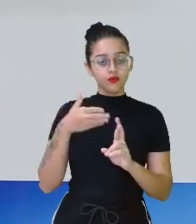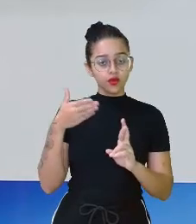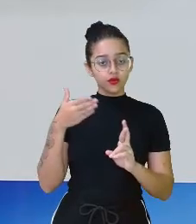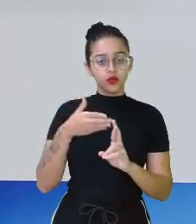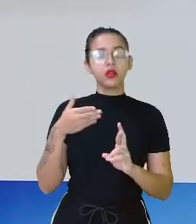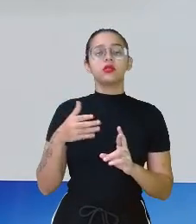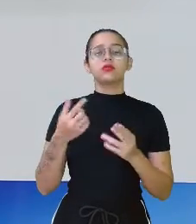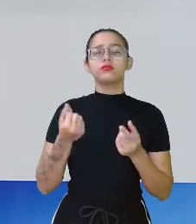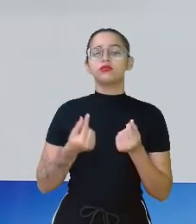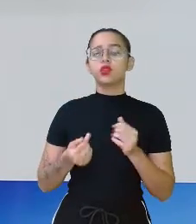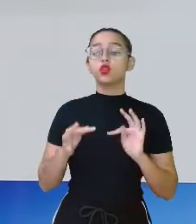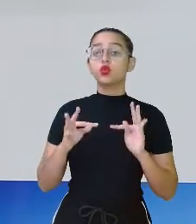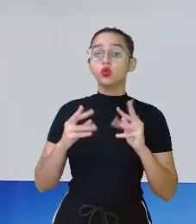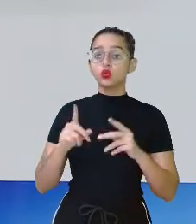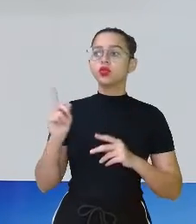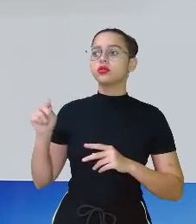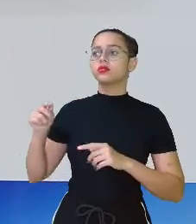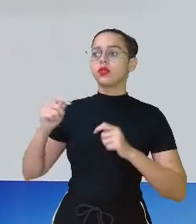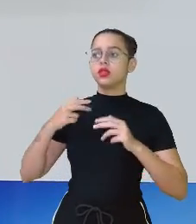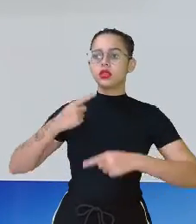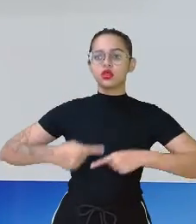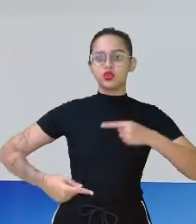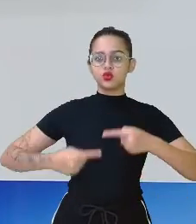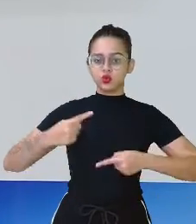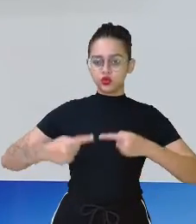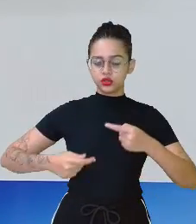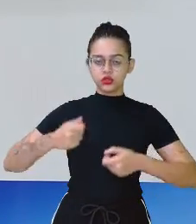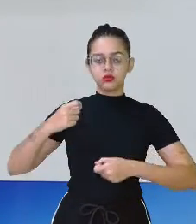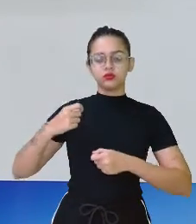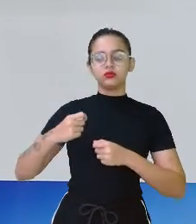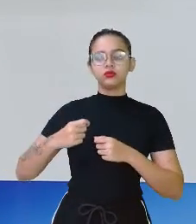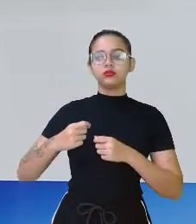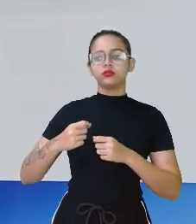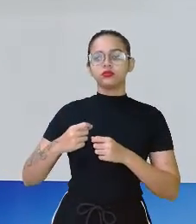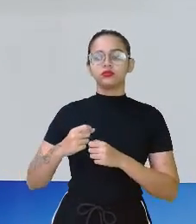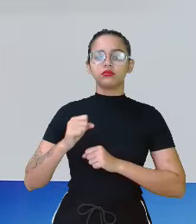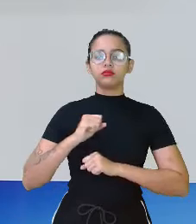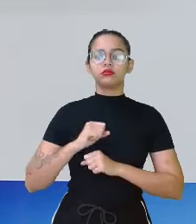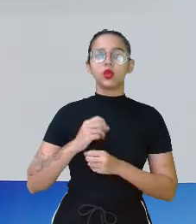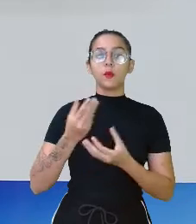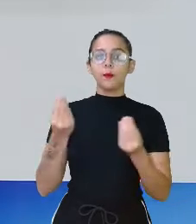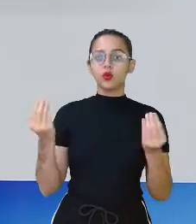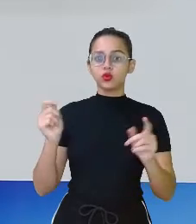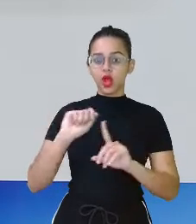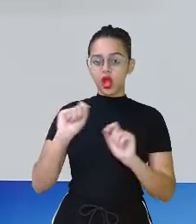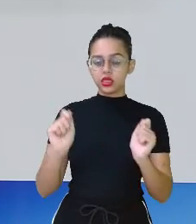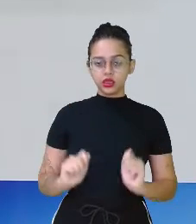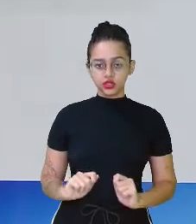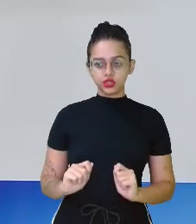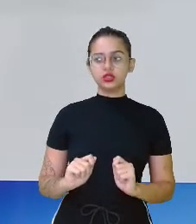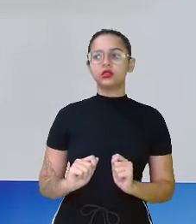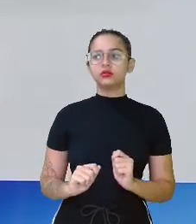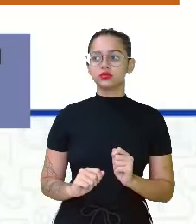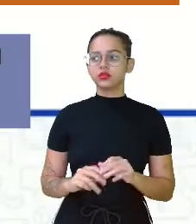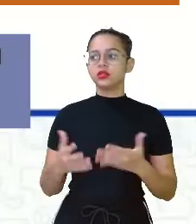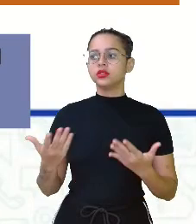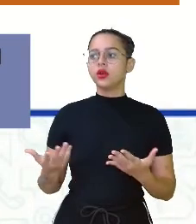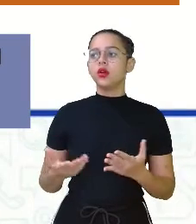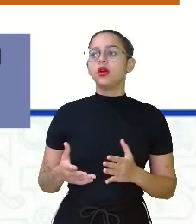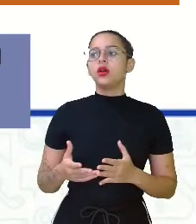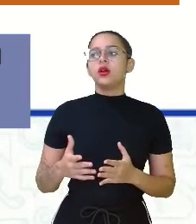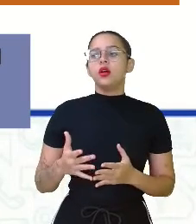tudo isso é motivo de discussão na arte. Nem os artistas discutem isso. Então, criar engajamento do